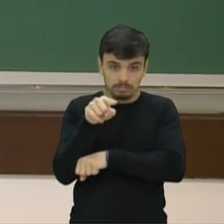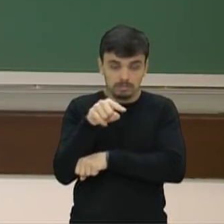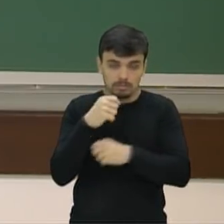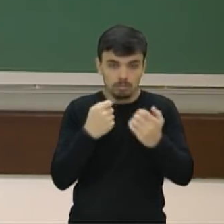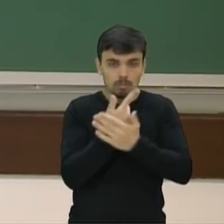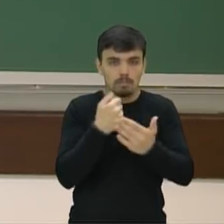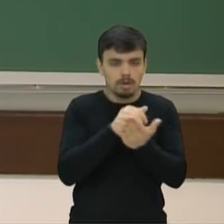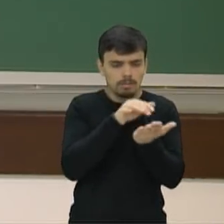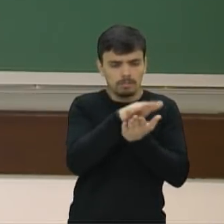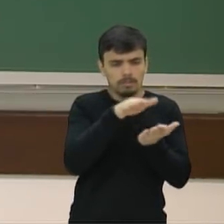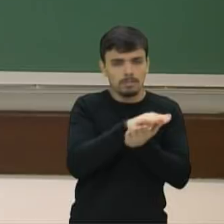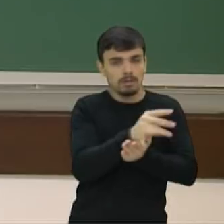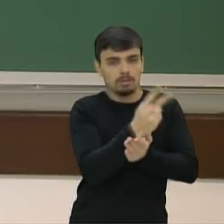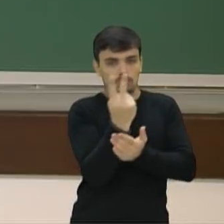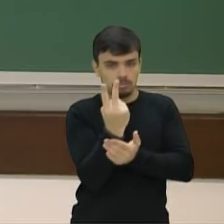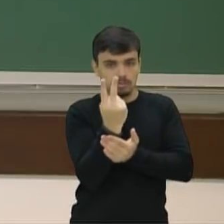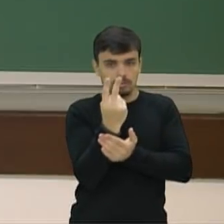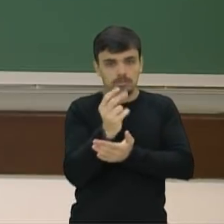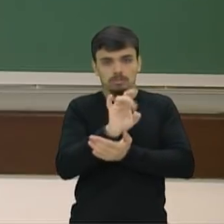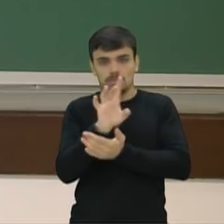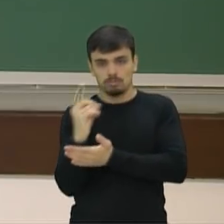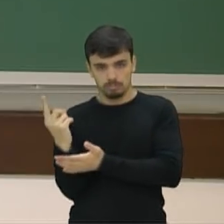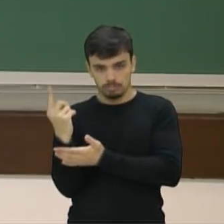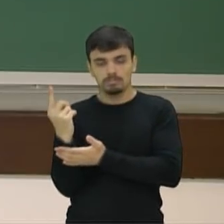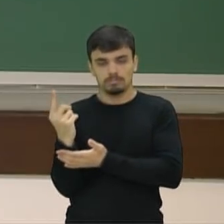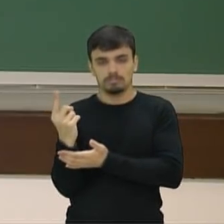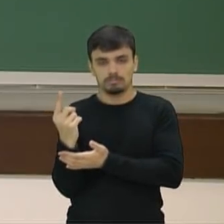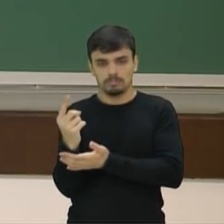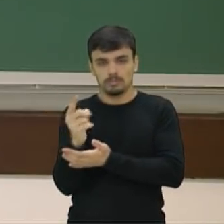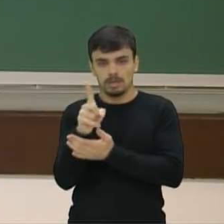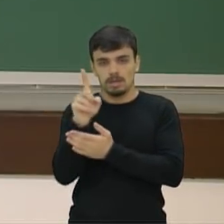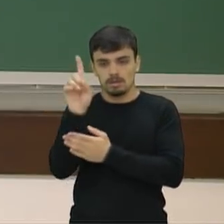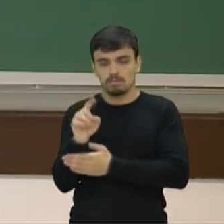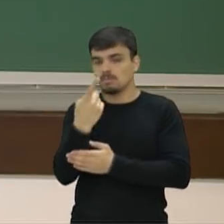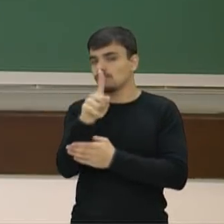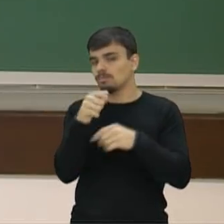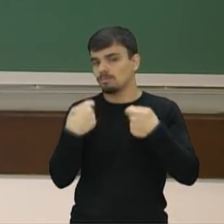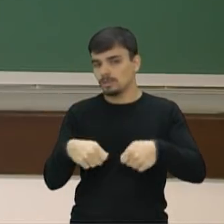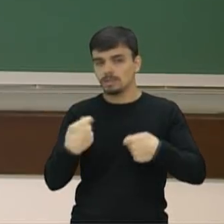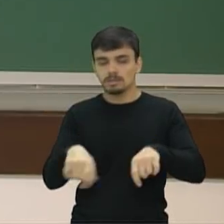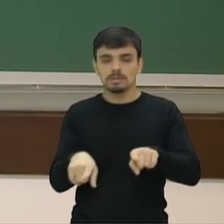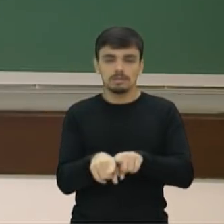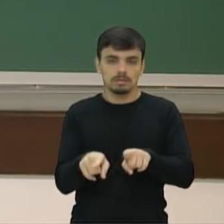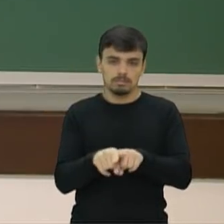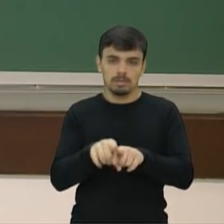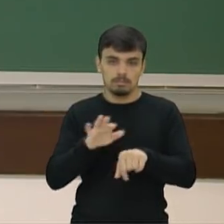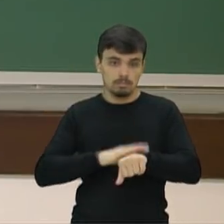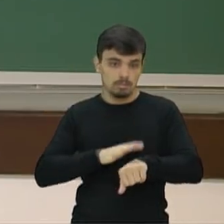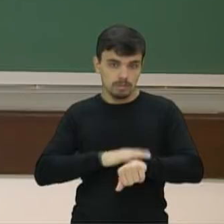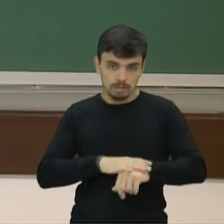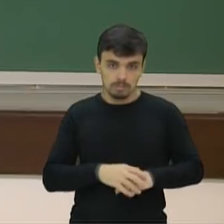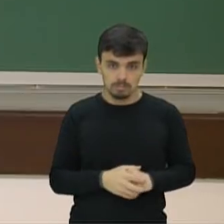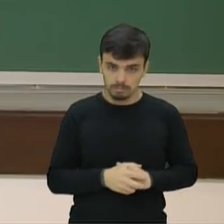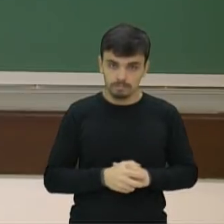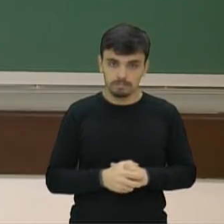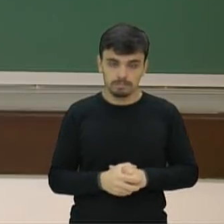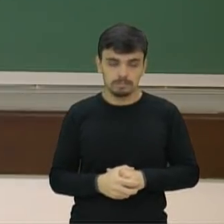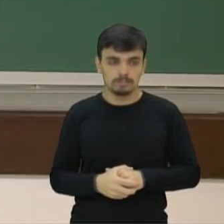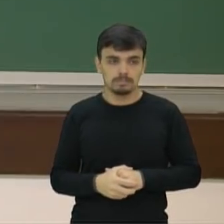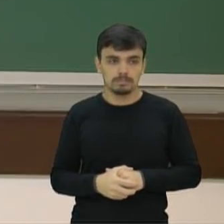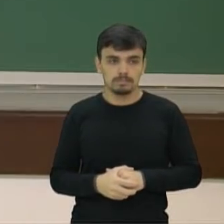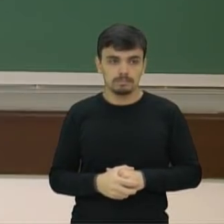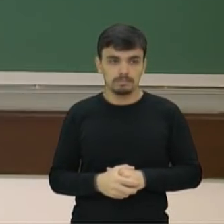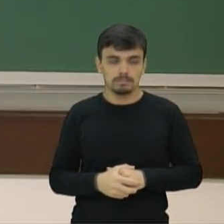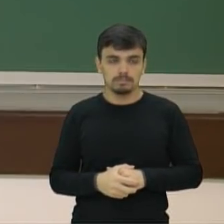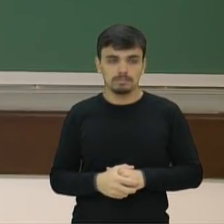acabe consumindo 2 itens, ao invés de um só que talvez fosse a sua necessidade naquele momento. E